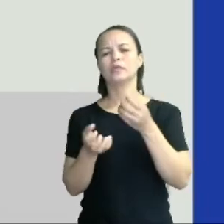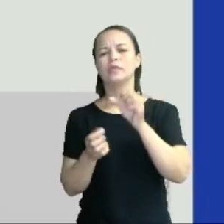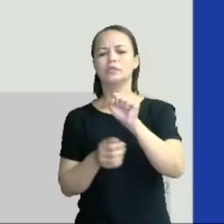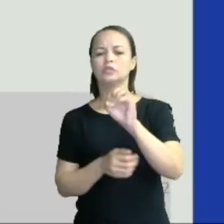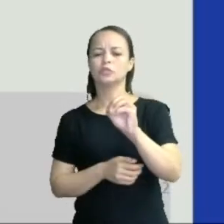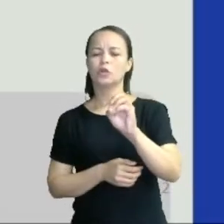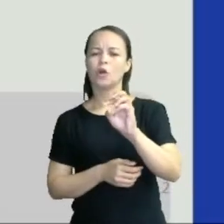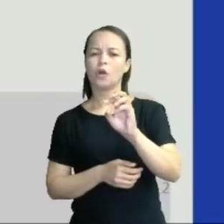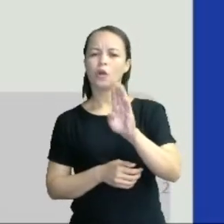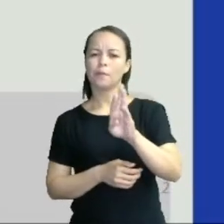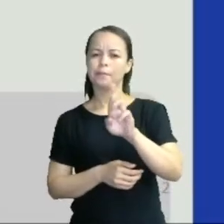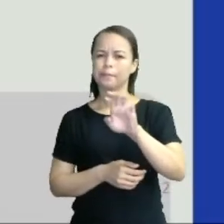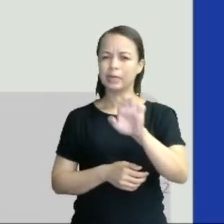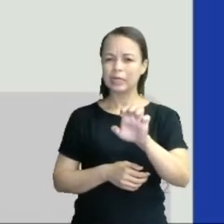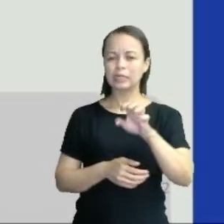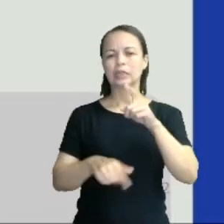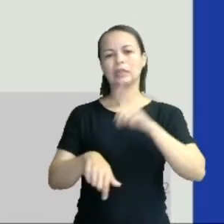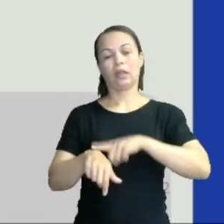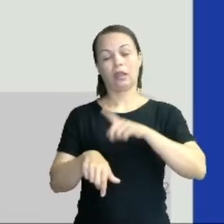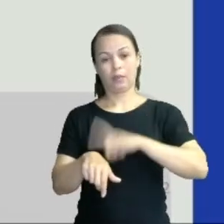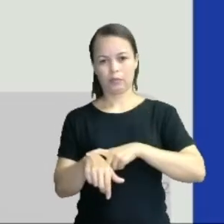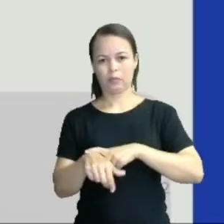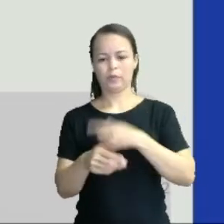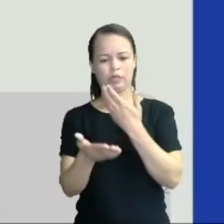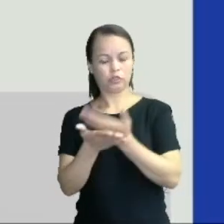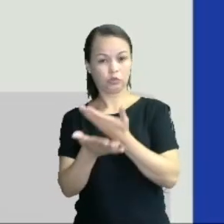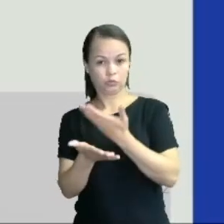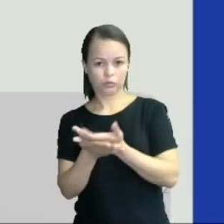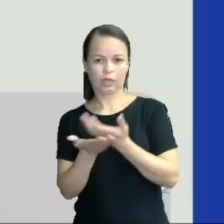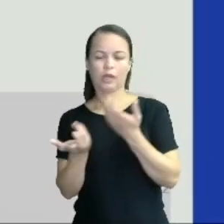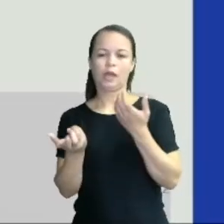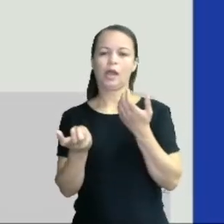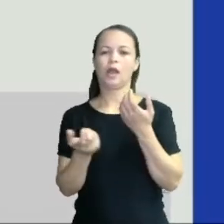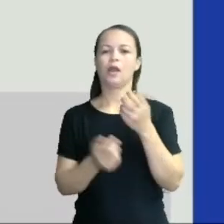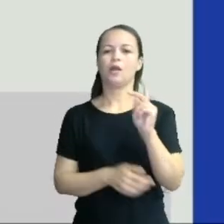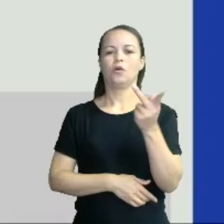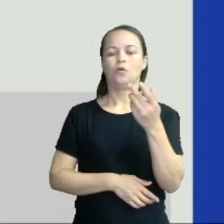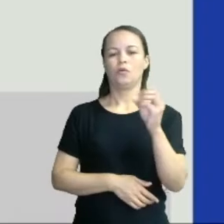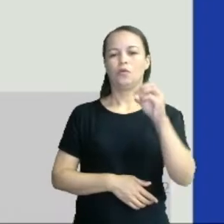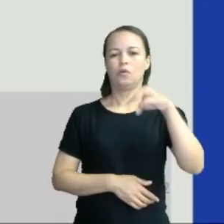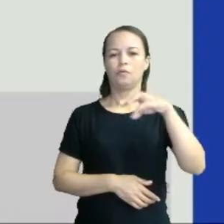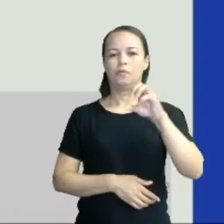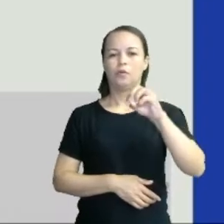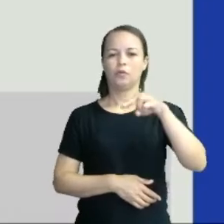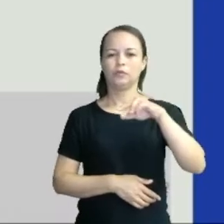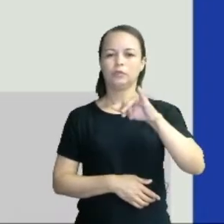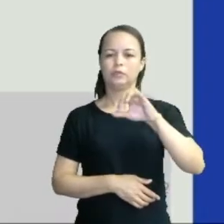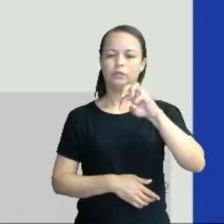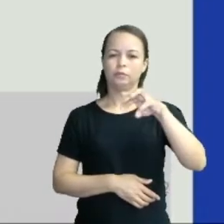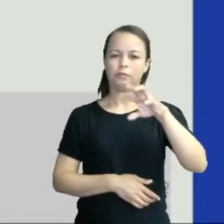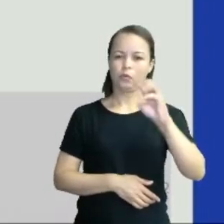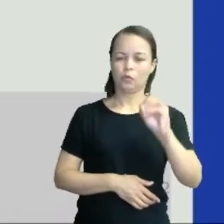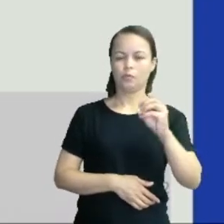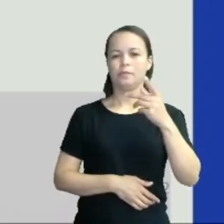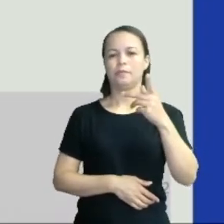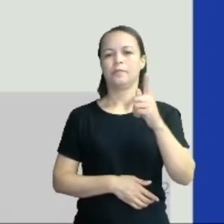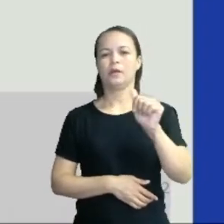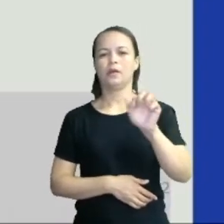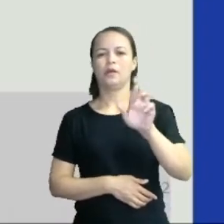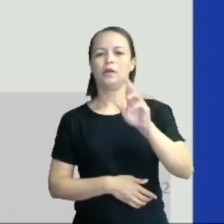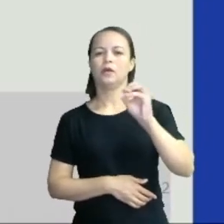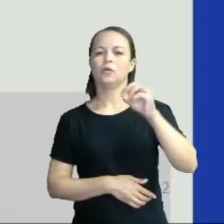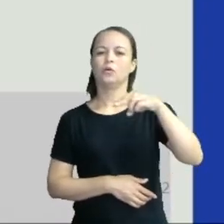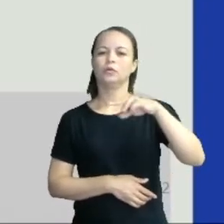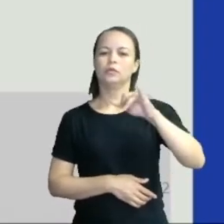verbo sobrar, para estudar homônimos e parônimos. Um se reflete um assunto e o outro se